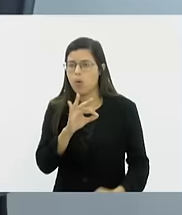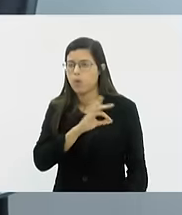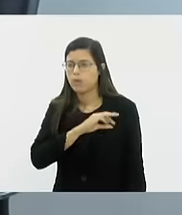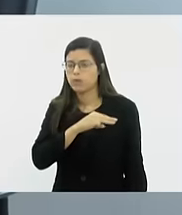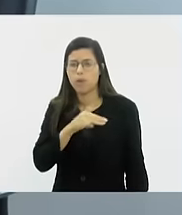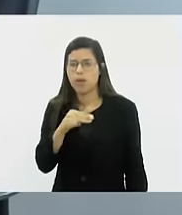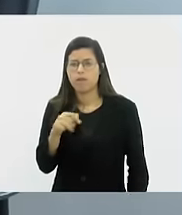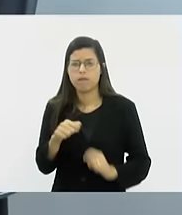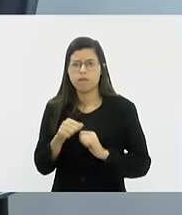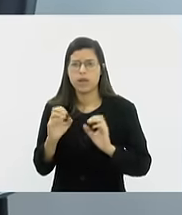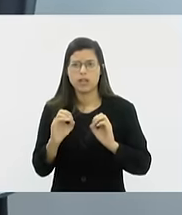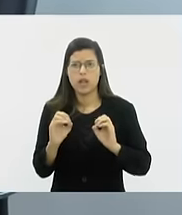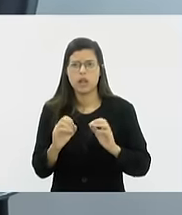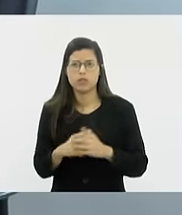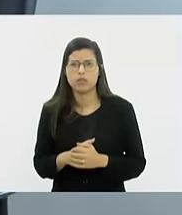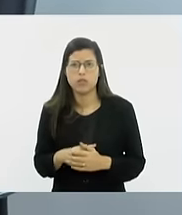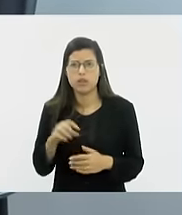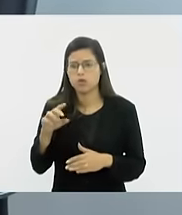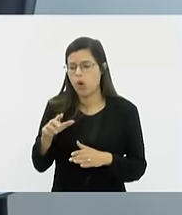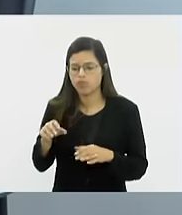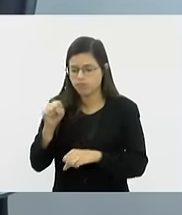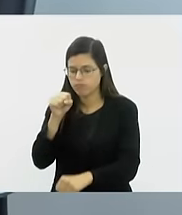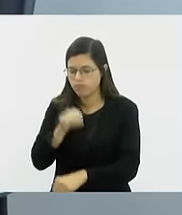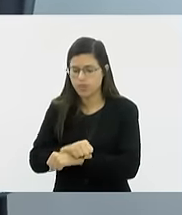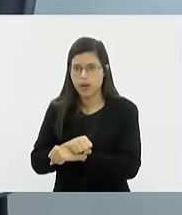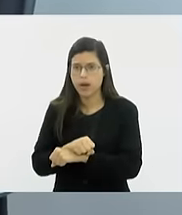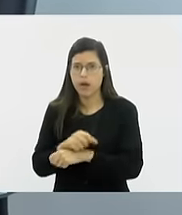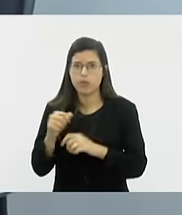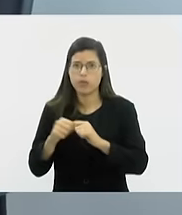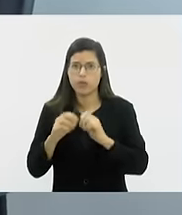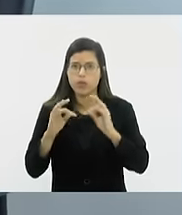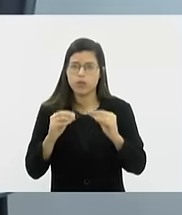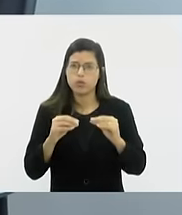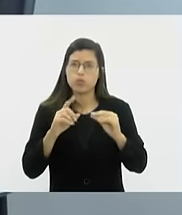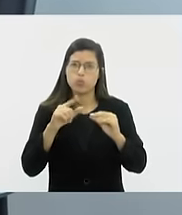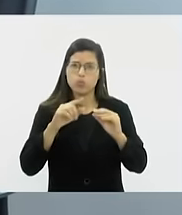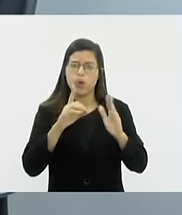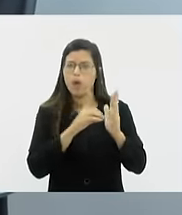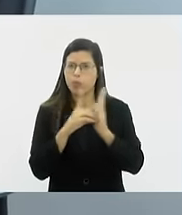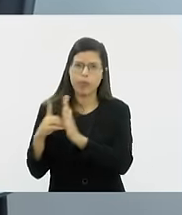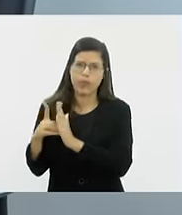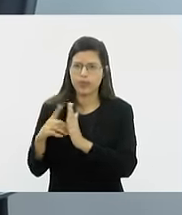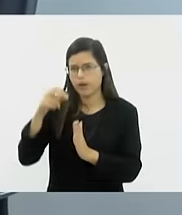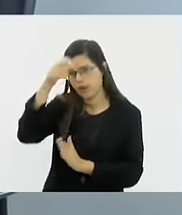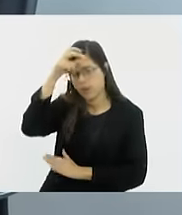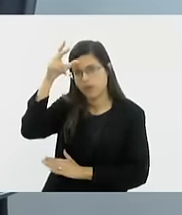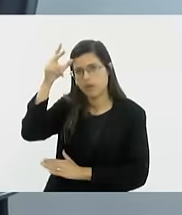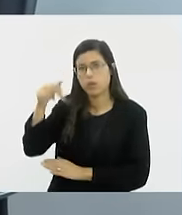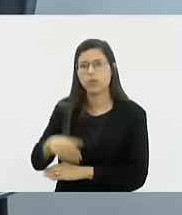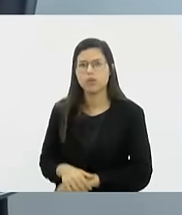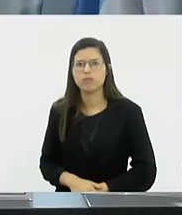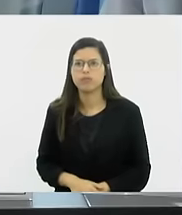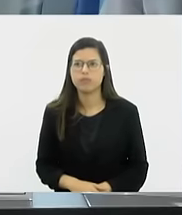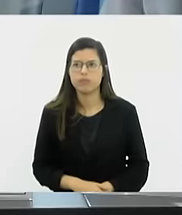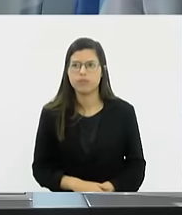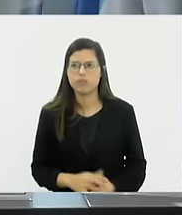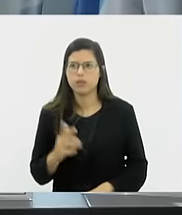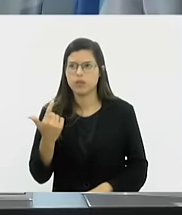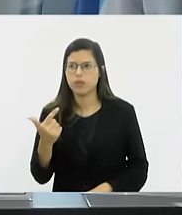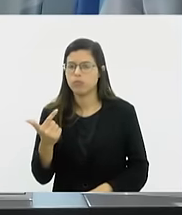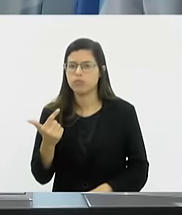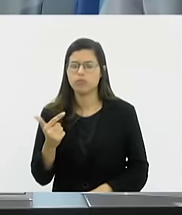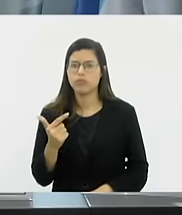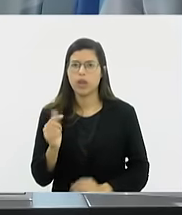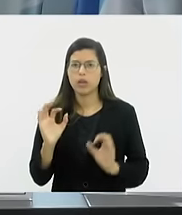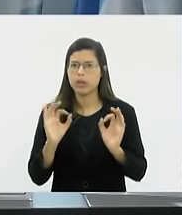ele só fica ali dando uma suposta legalidade. Quem faz tudo são os agentes do DETRAN e da prefeitura. E não há nenhuma abordagem do